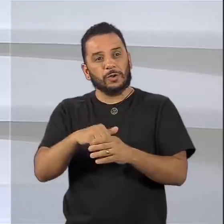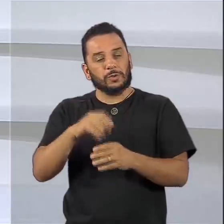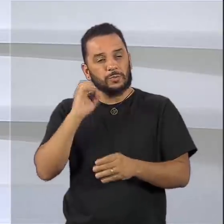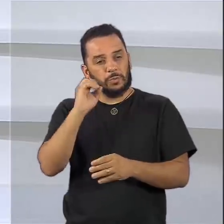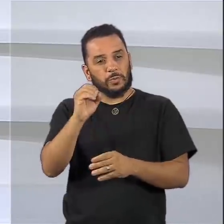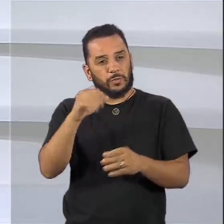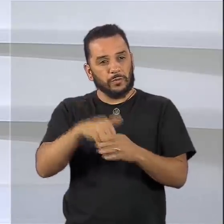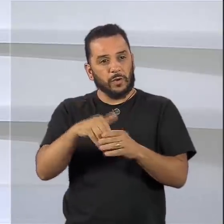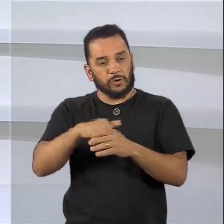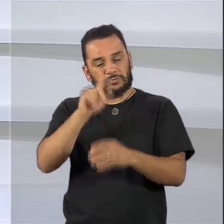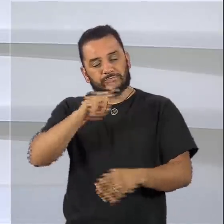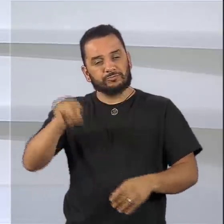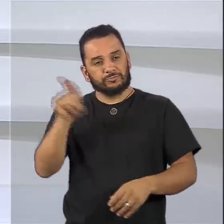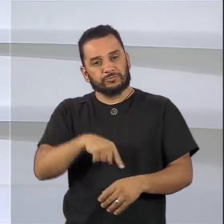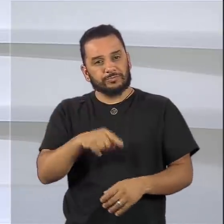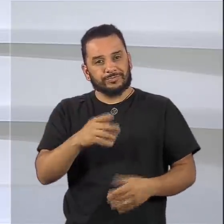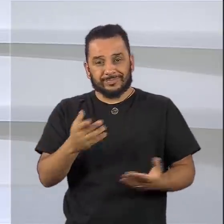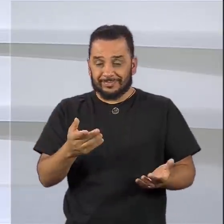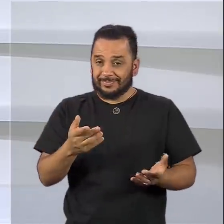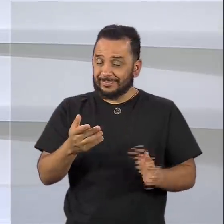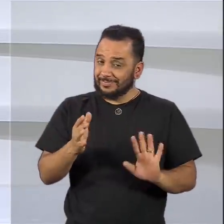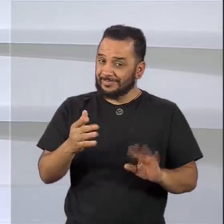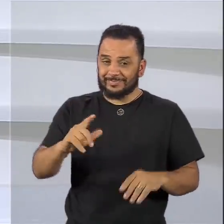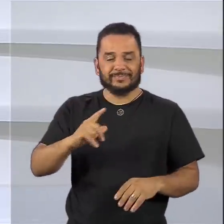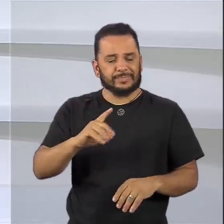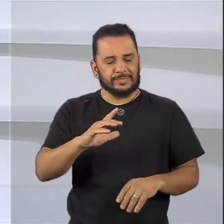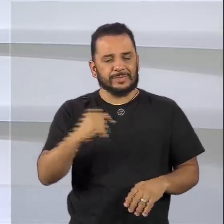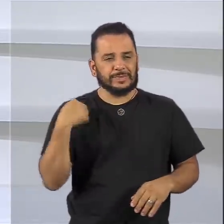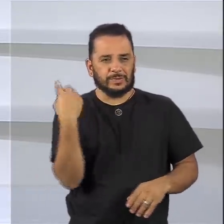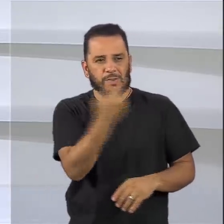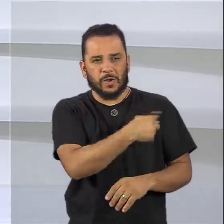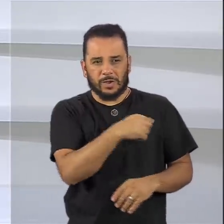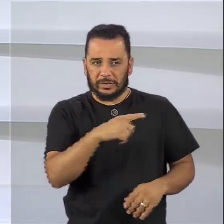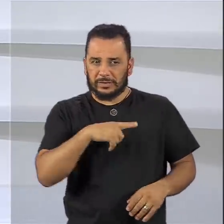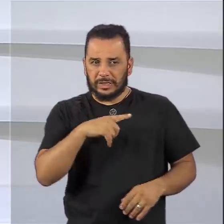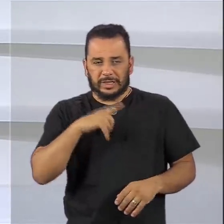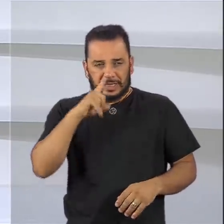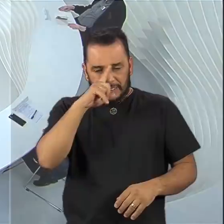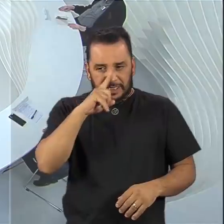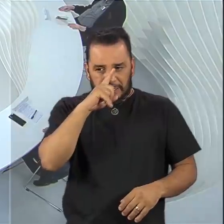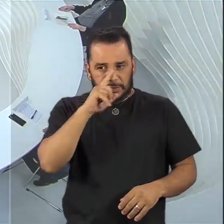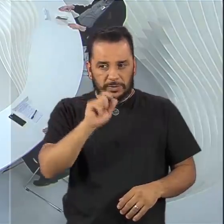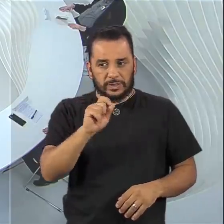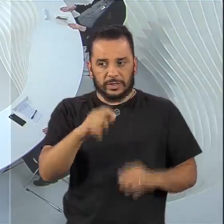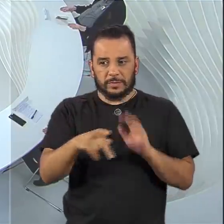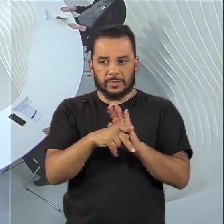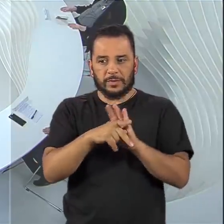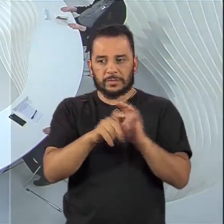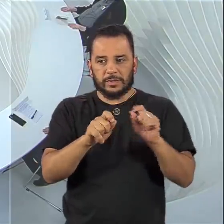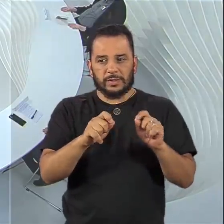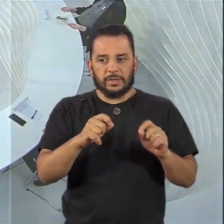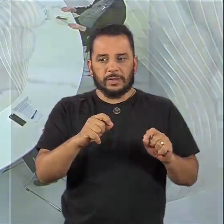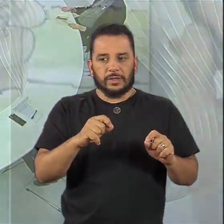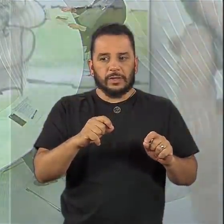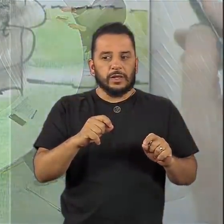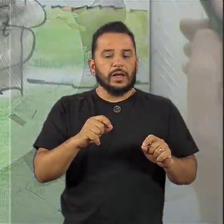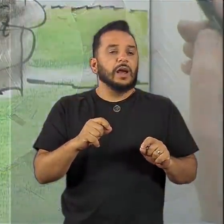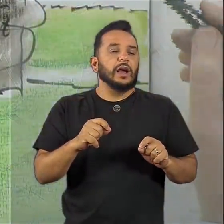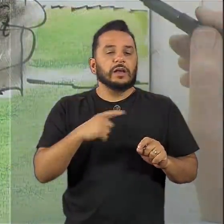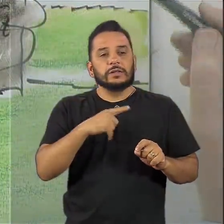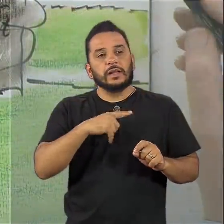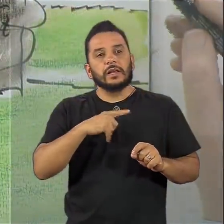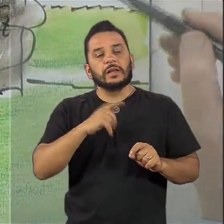uma coisa, mas nós talvez tivéssemos mais risco disso quando o presidente Lula poderia ter proposto uma emenda para um terceiro